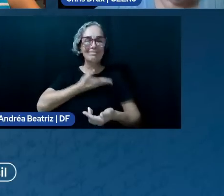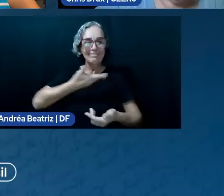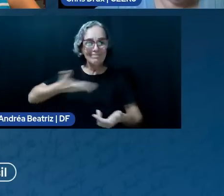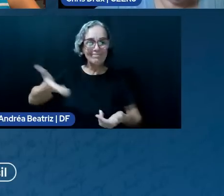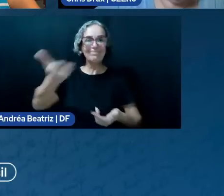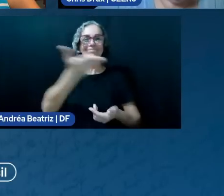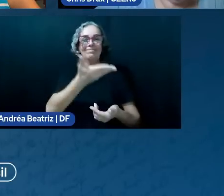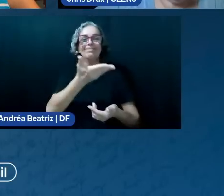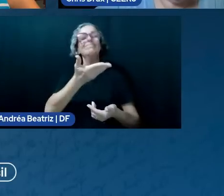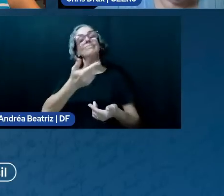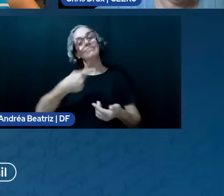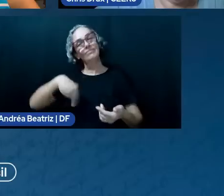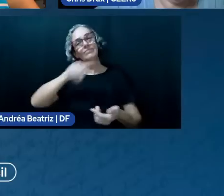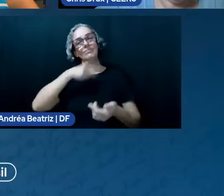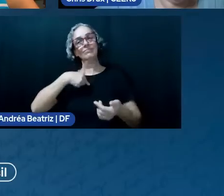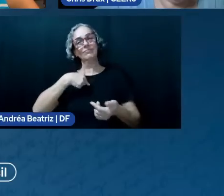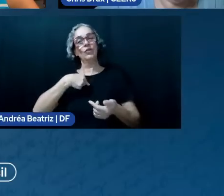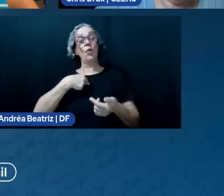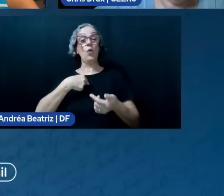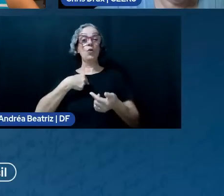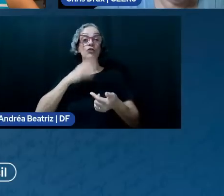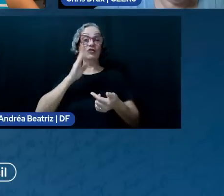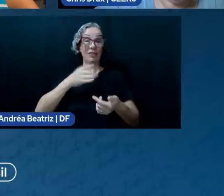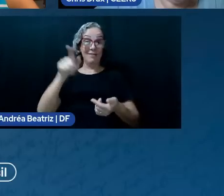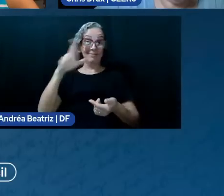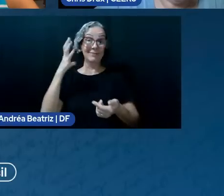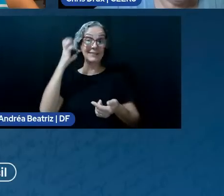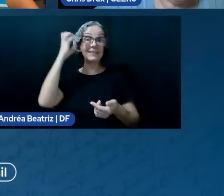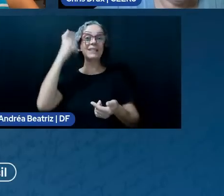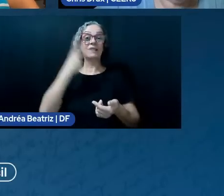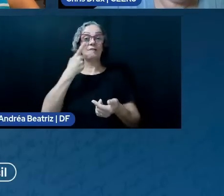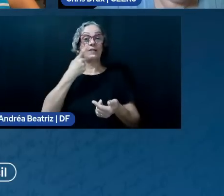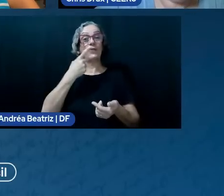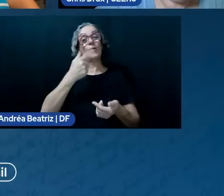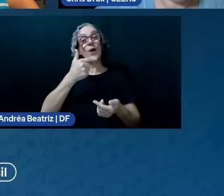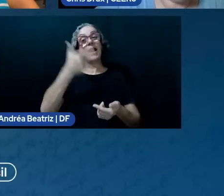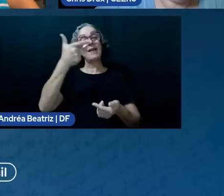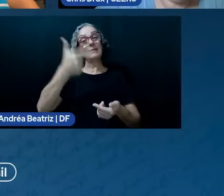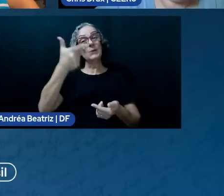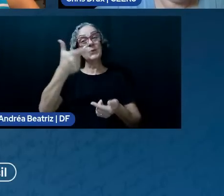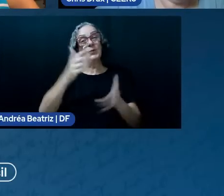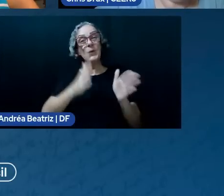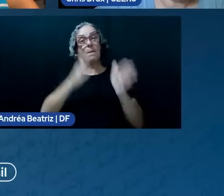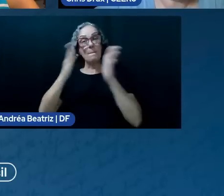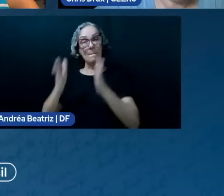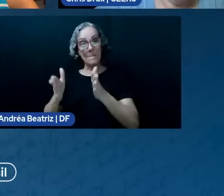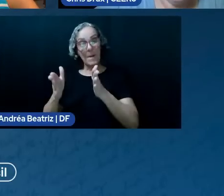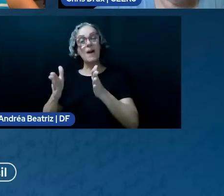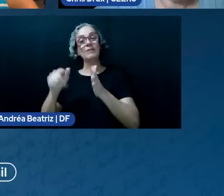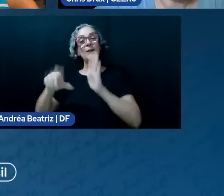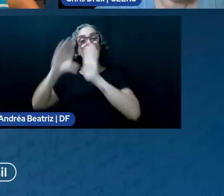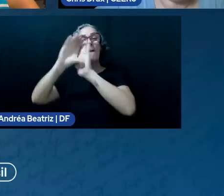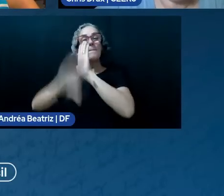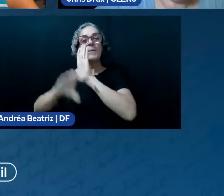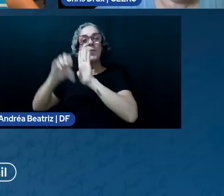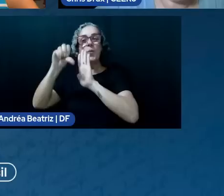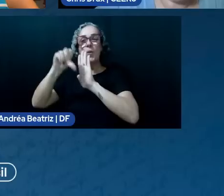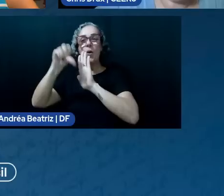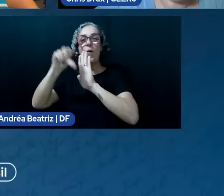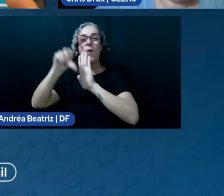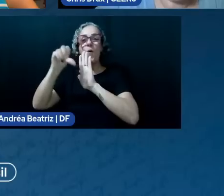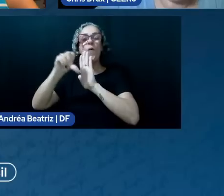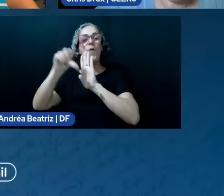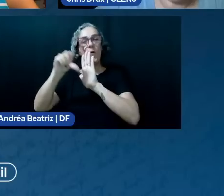dar continuidade a essa segunda parte do capítulo, onde no capítulo 9, não é? Da intervenção dos espíritos no